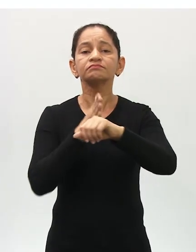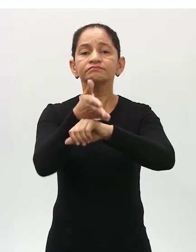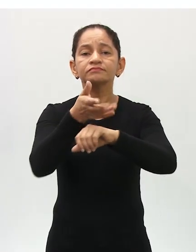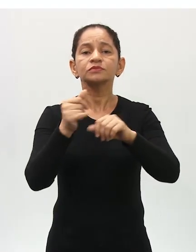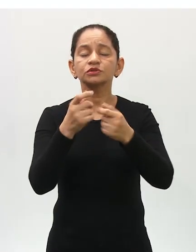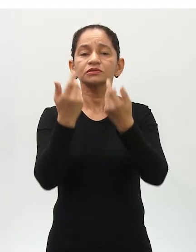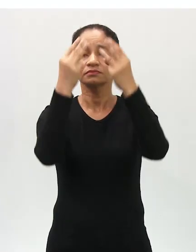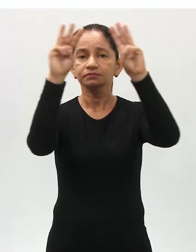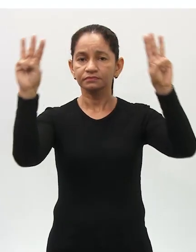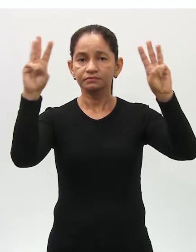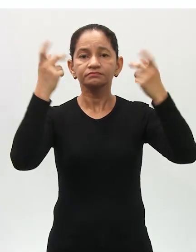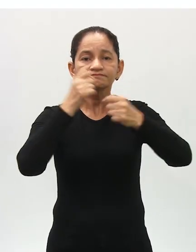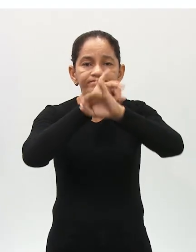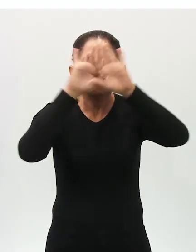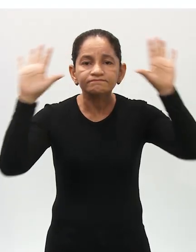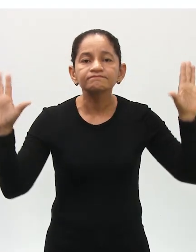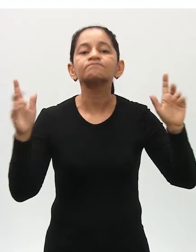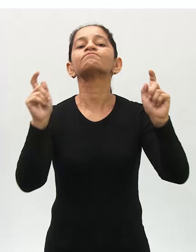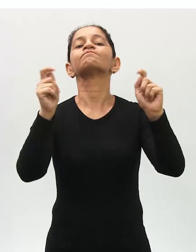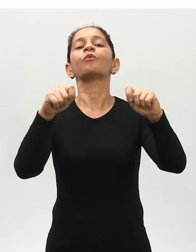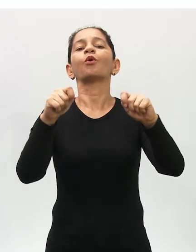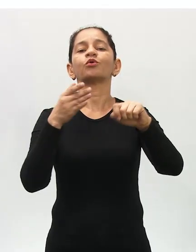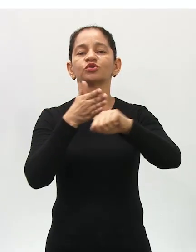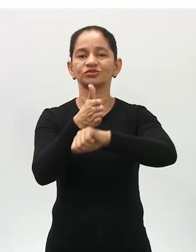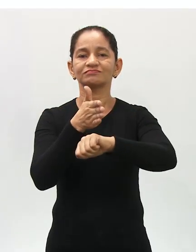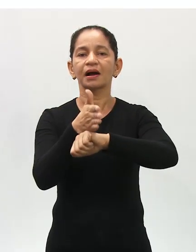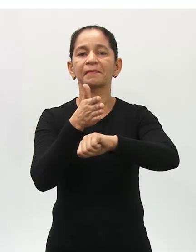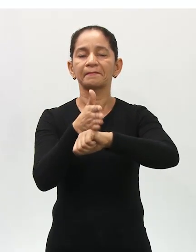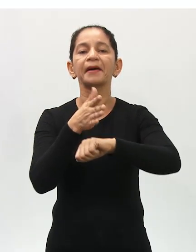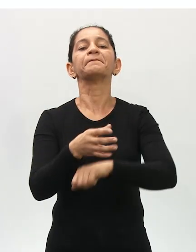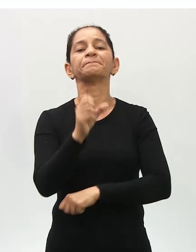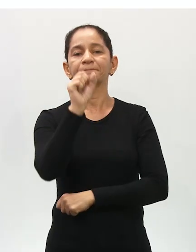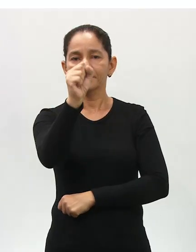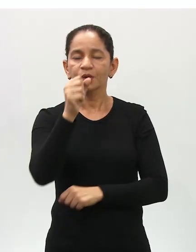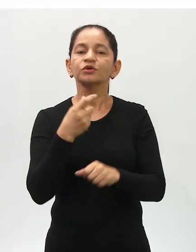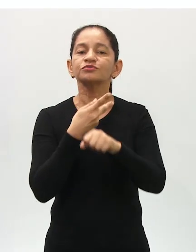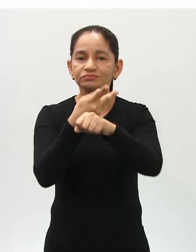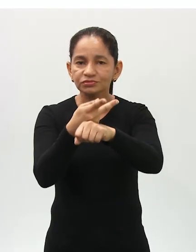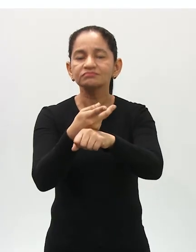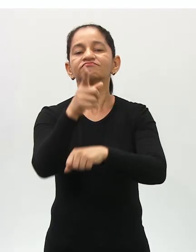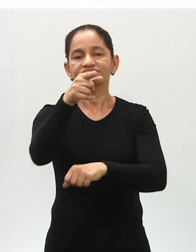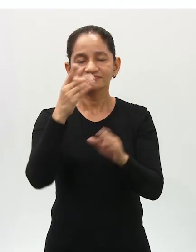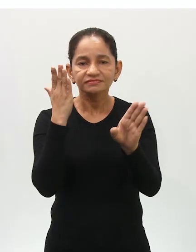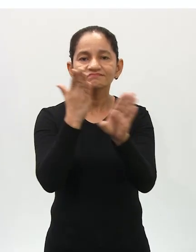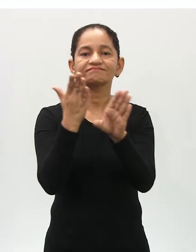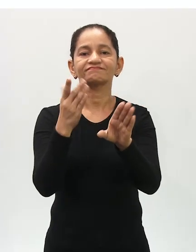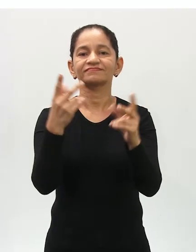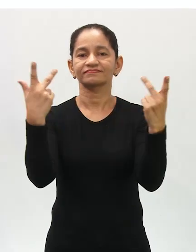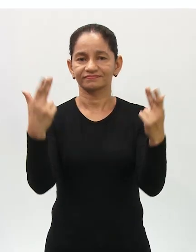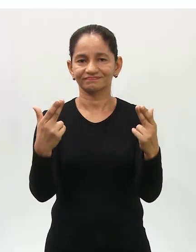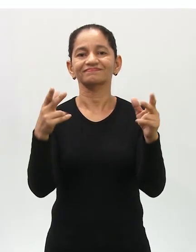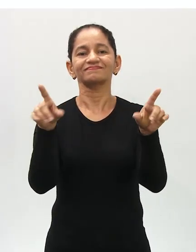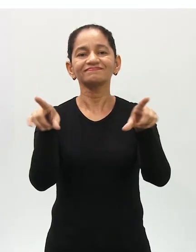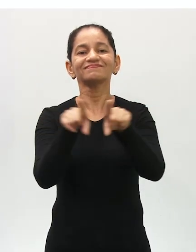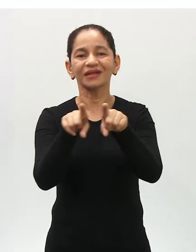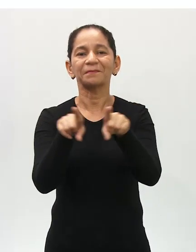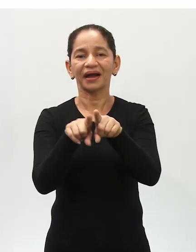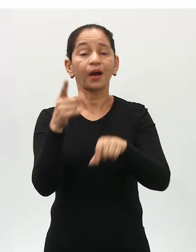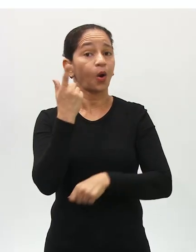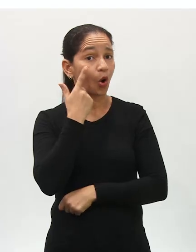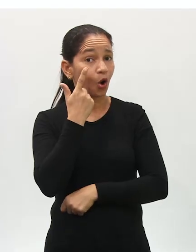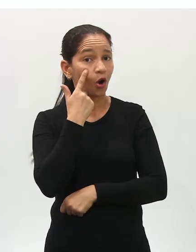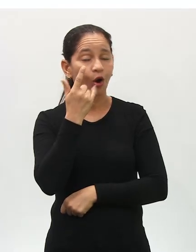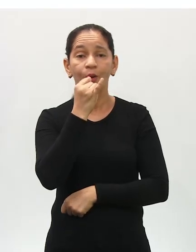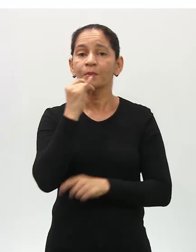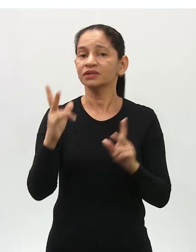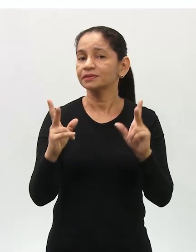portal da transparência, também fez um recorte, tá? Consultando o portal da transparência do governo federal. E aqui está mostrando o